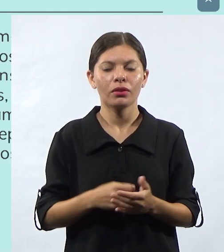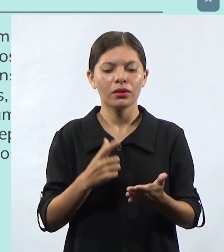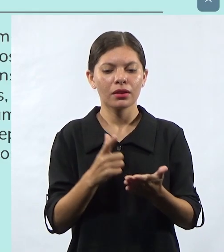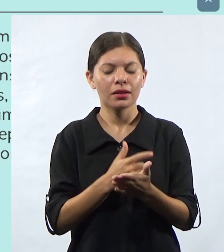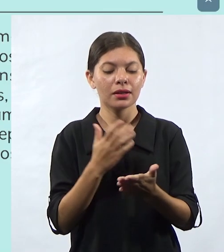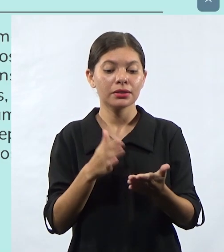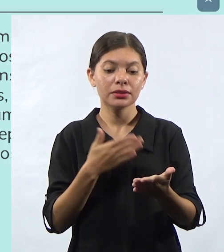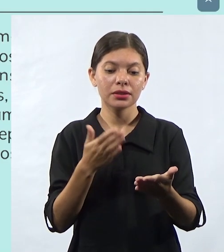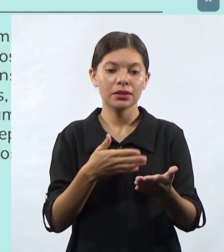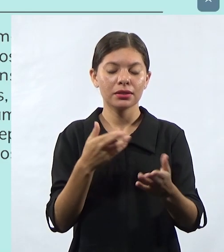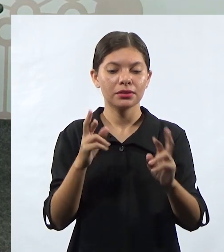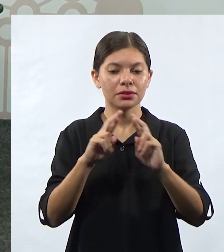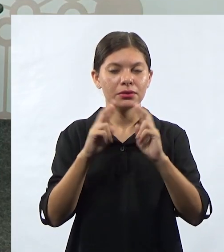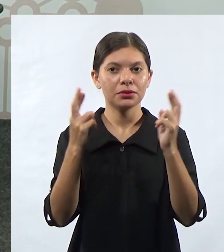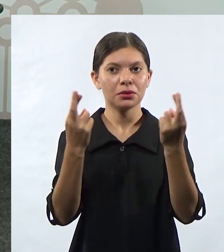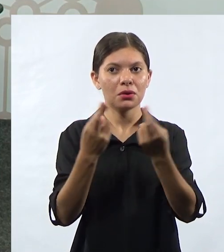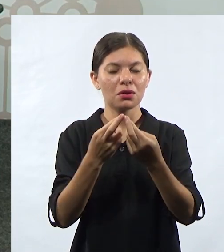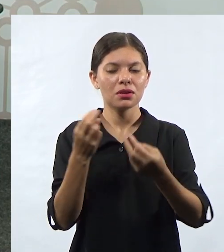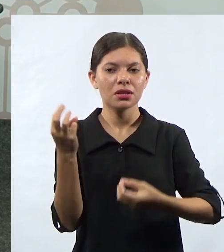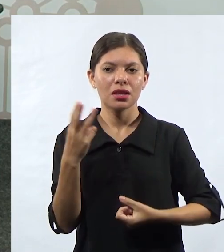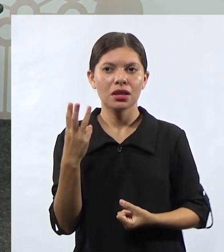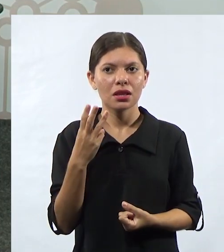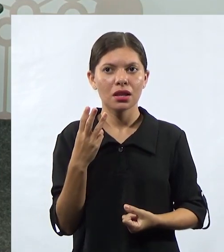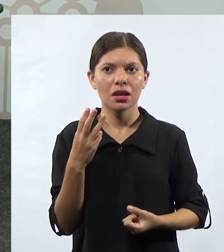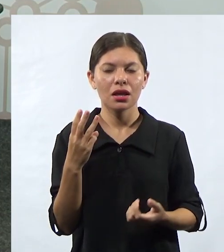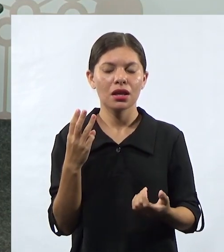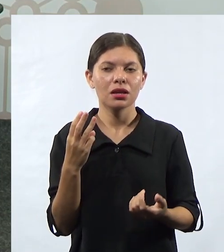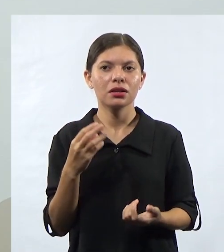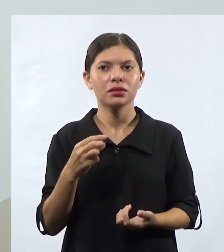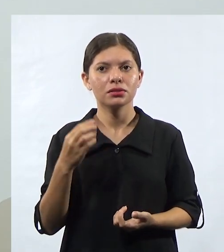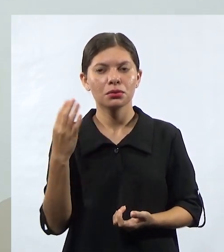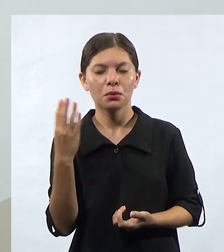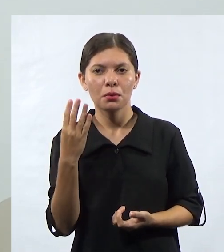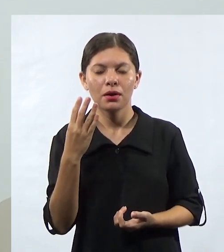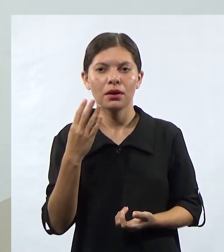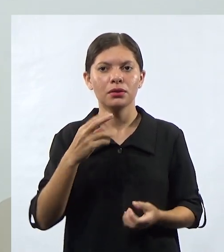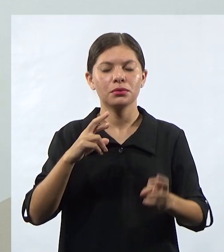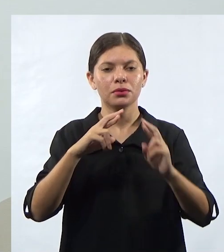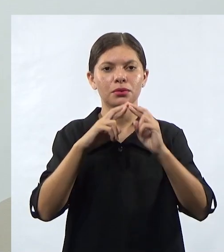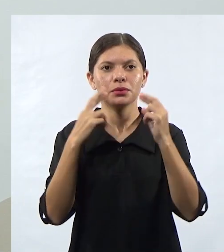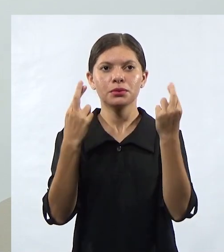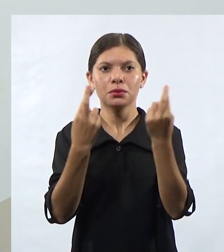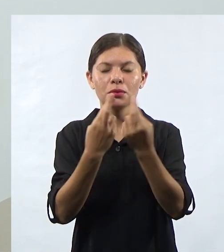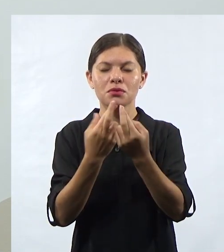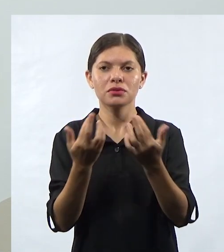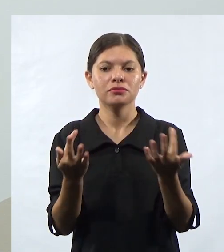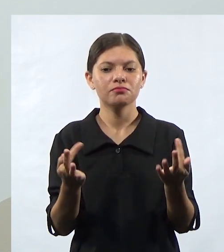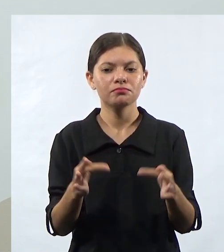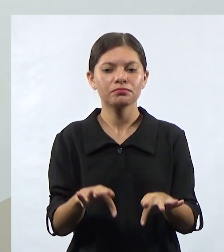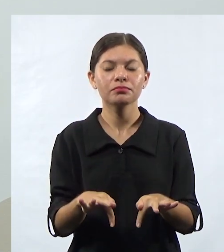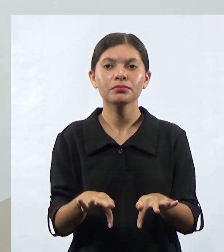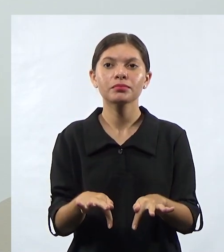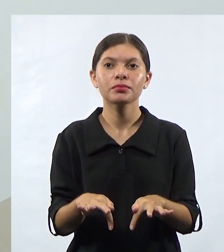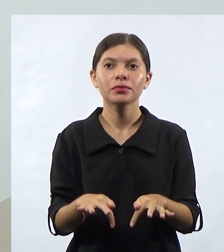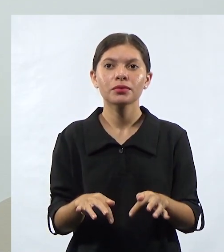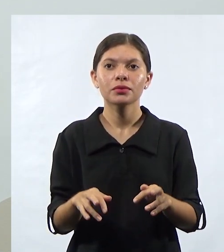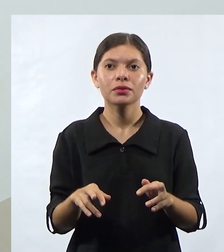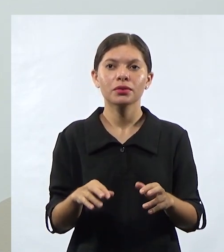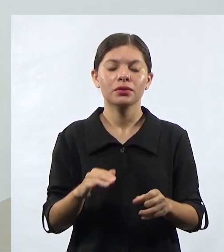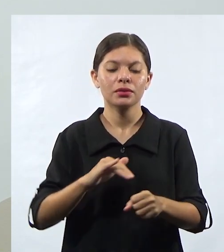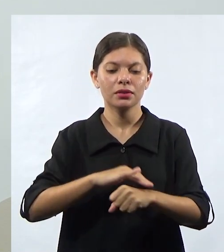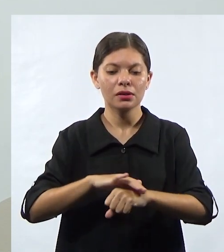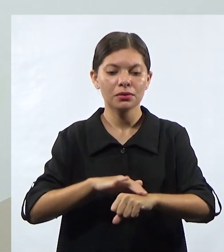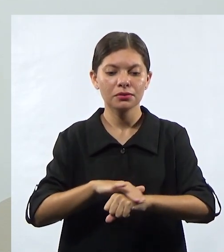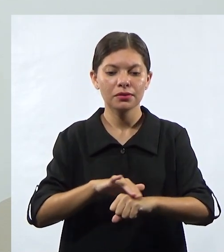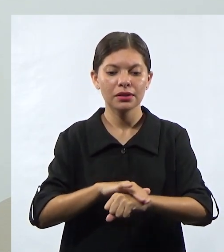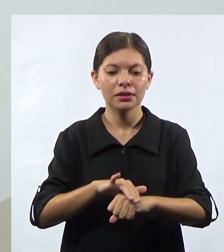de reuniões, 3, 4 reuniões, ao fim de cada uma desses encontros com o grupo focal, a